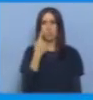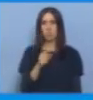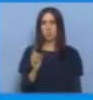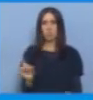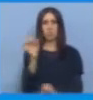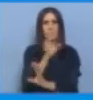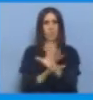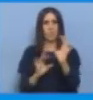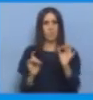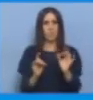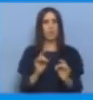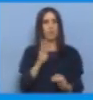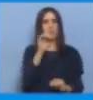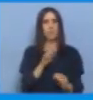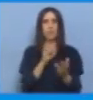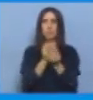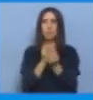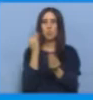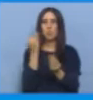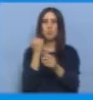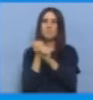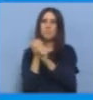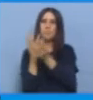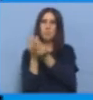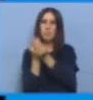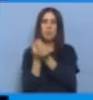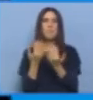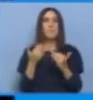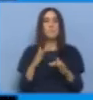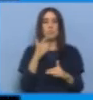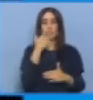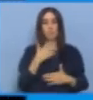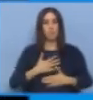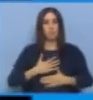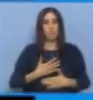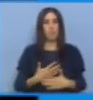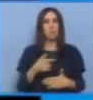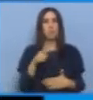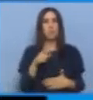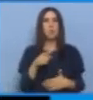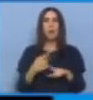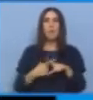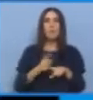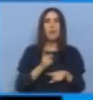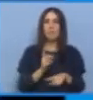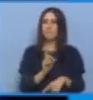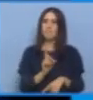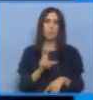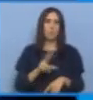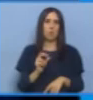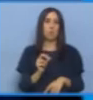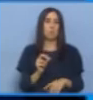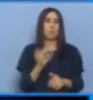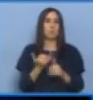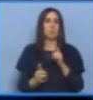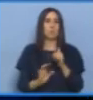europeu, a FEC em conjunto com as organizações com que trabalha, mas para o voluntário esta nunca pode ser a motivação. Também não podemos correr o